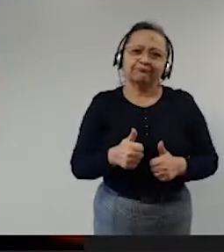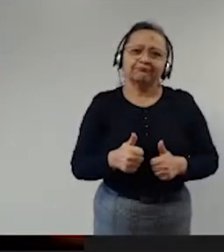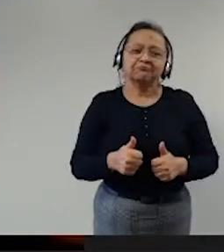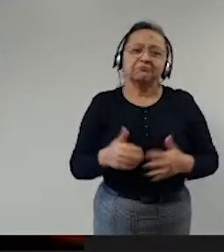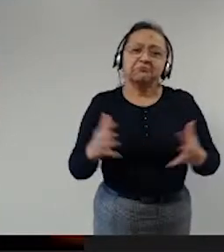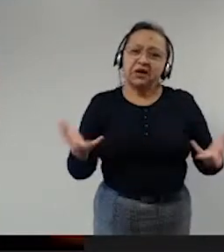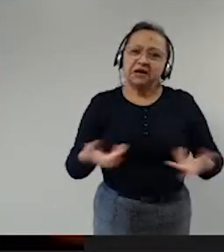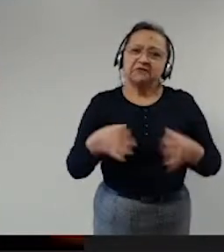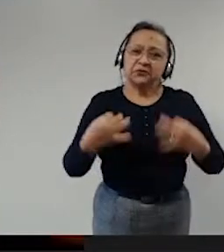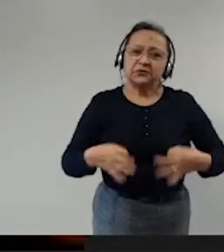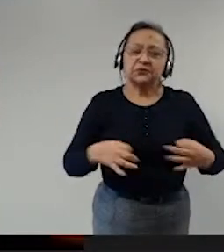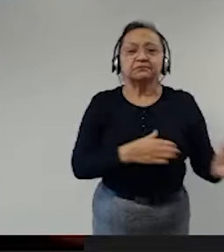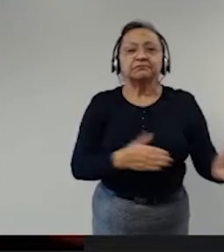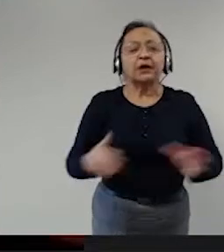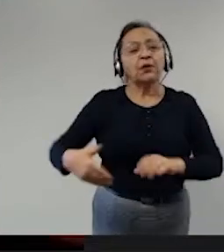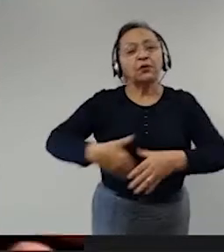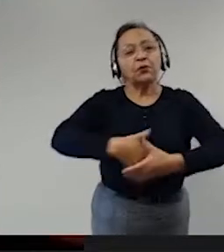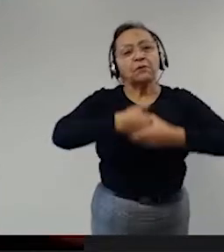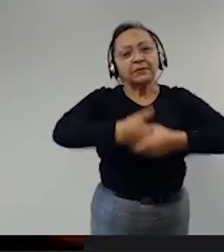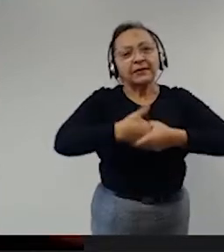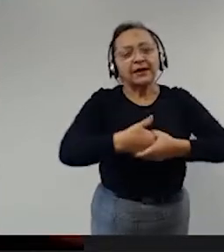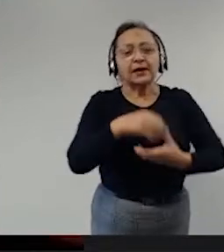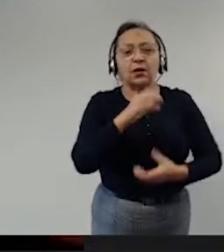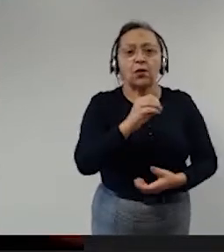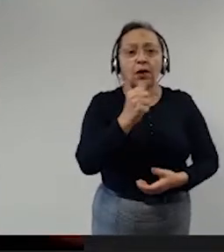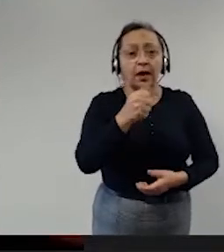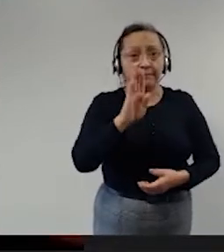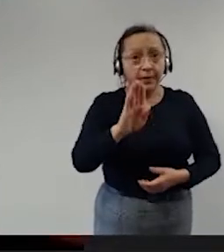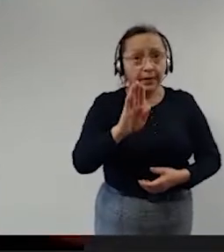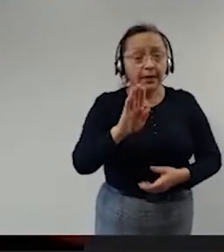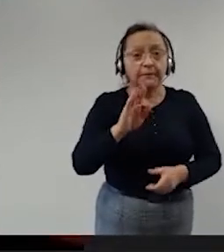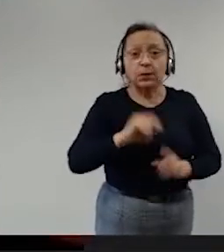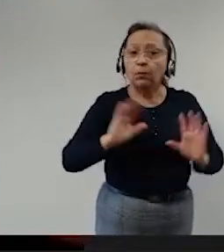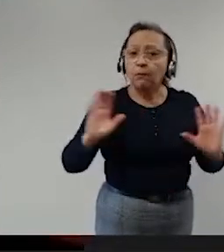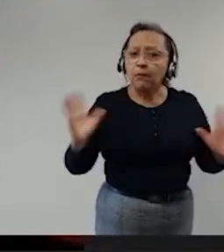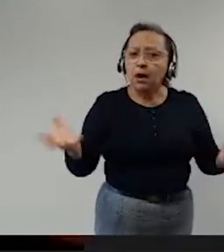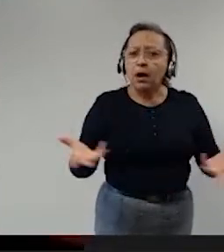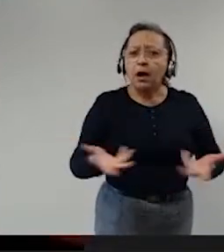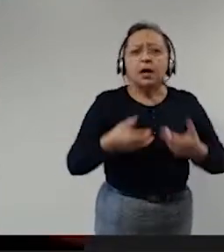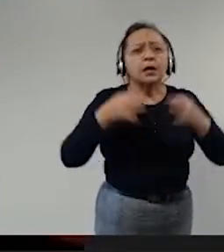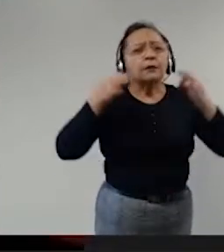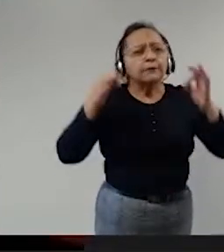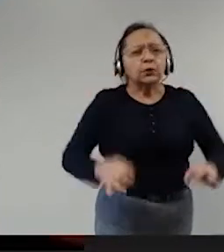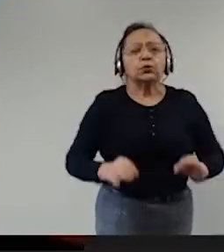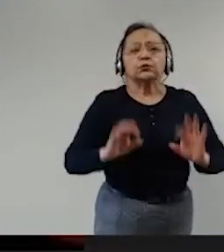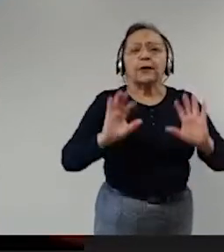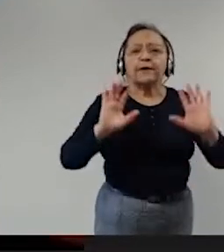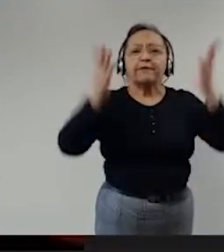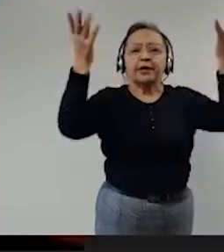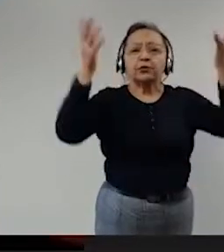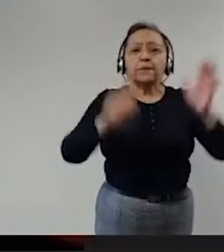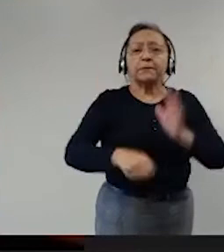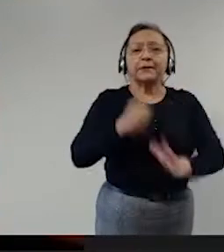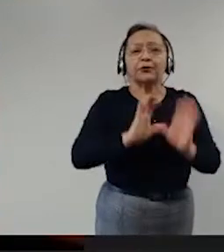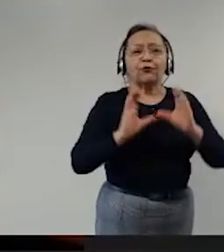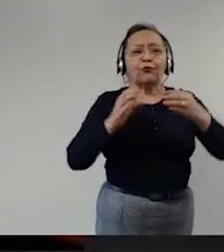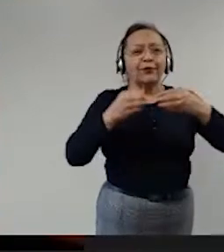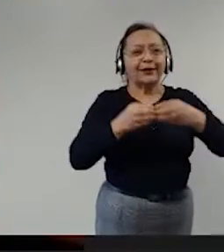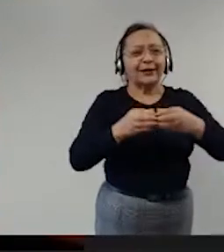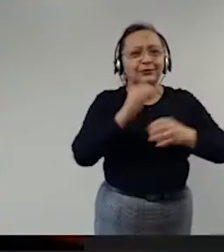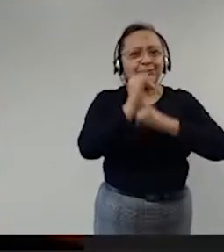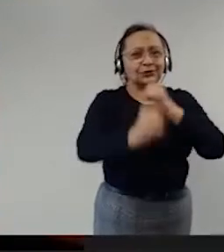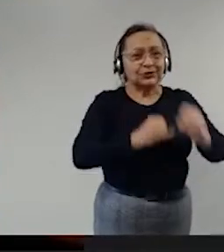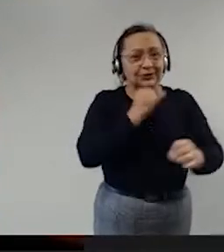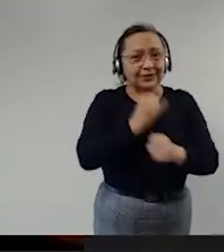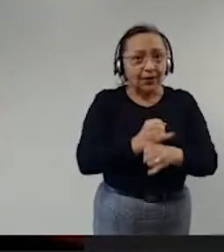esse incrível movimento que consegue fazer nesse momento de pandemia. E, ao fazer isso, eu quero registrar realmente a